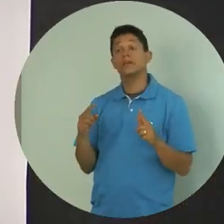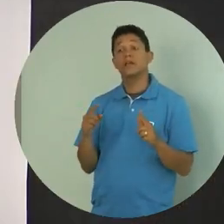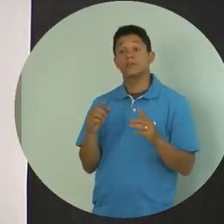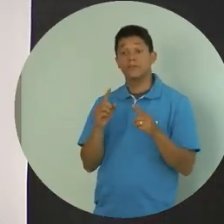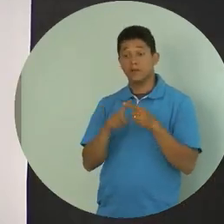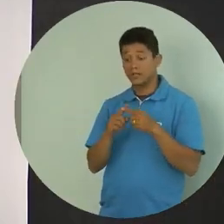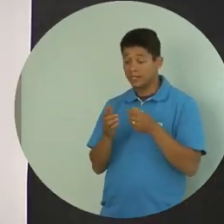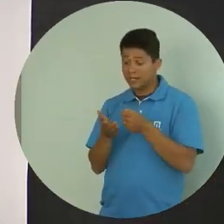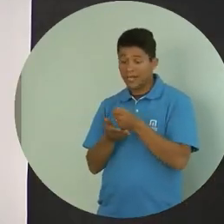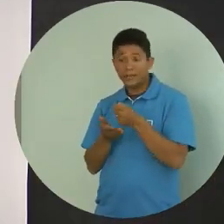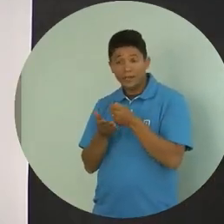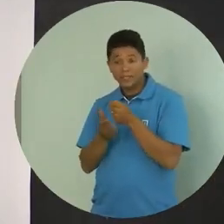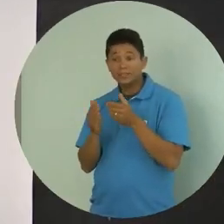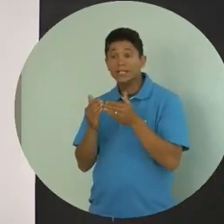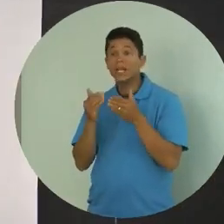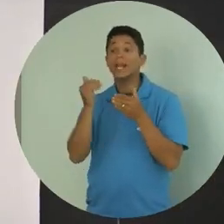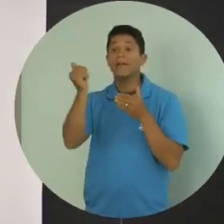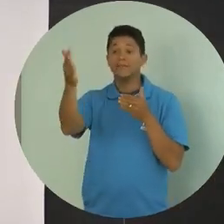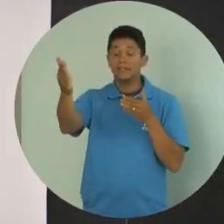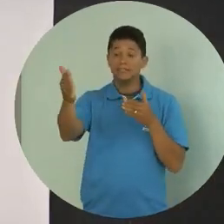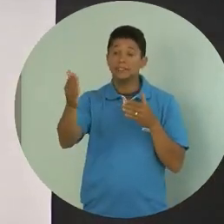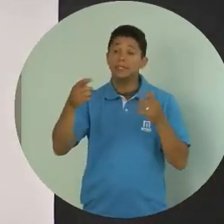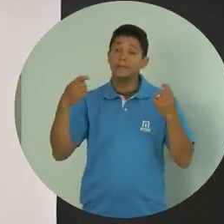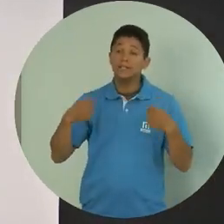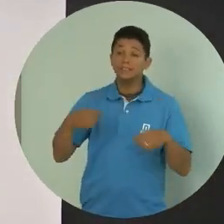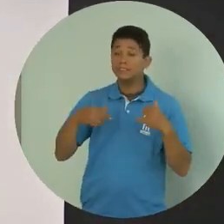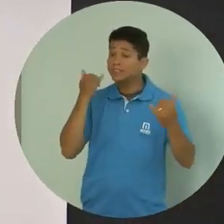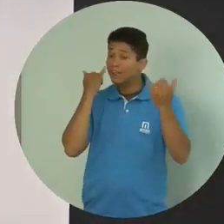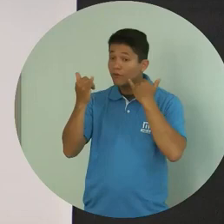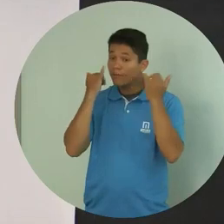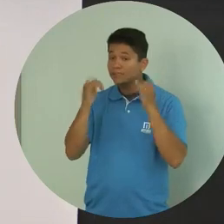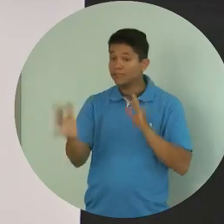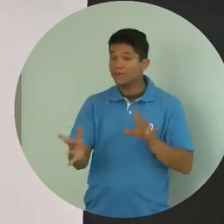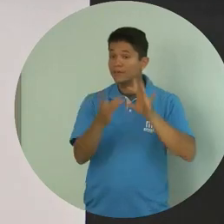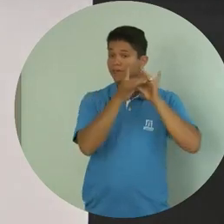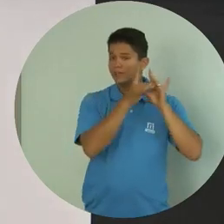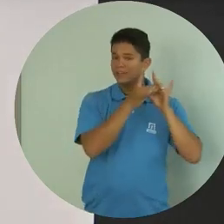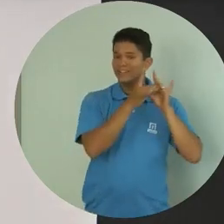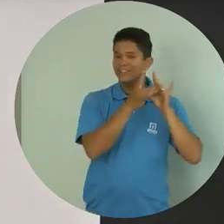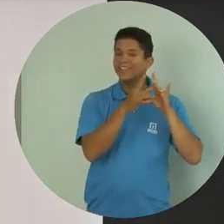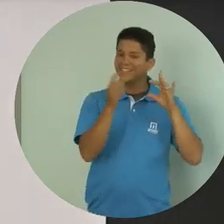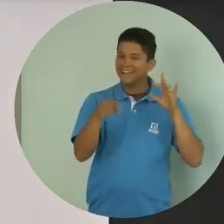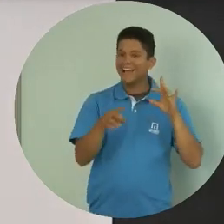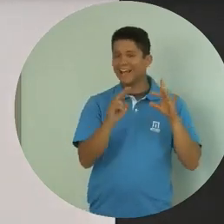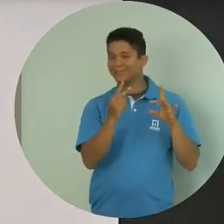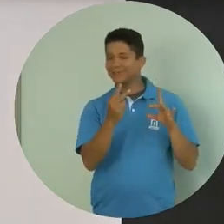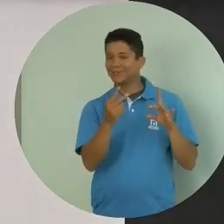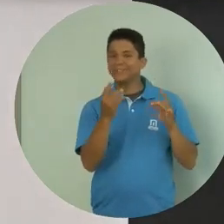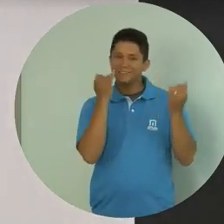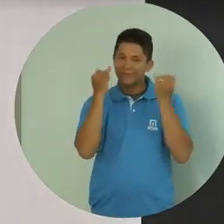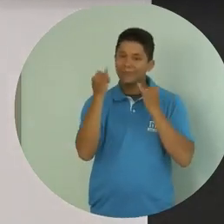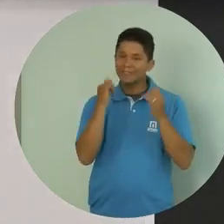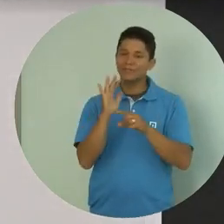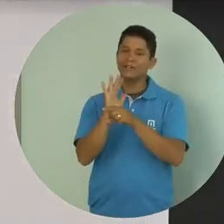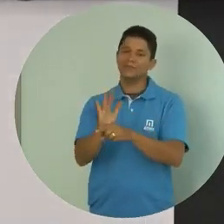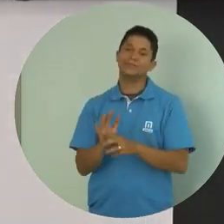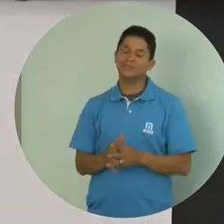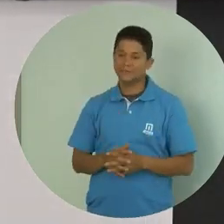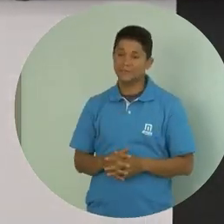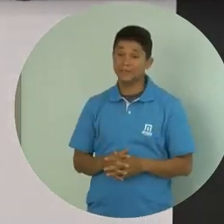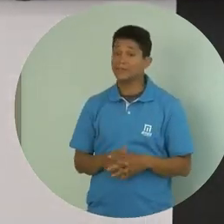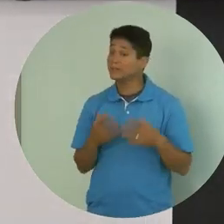frente precisar de uma informação que faça um intercâmbio entre duas, a gente tem. Então,